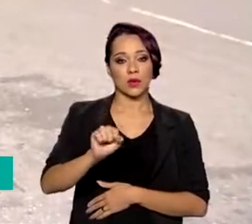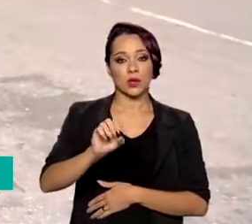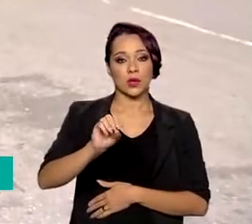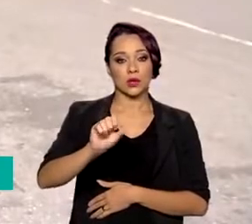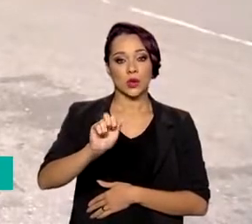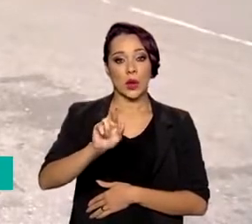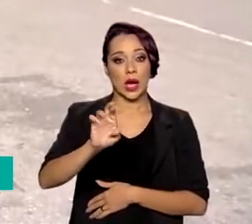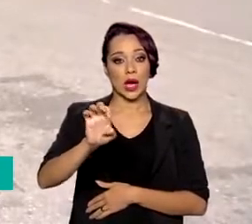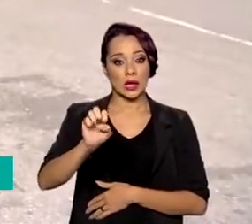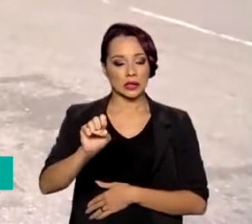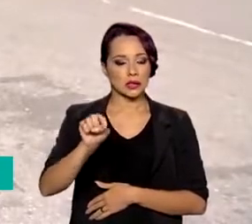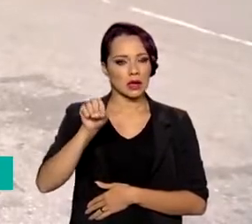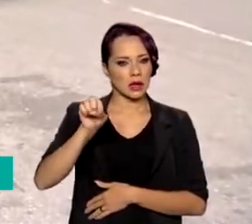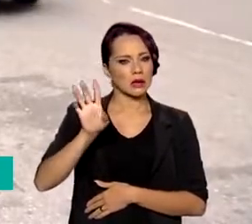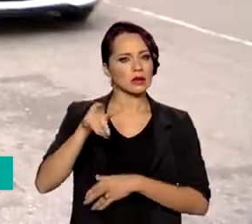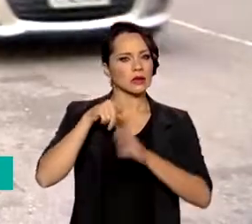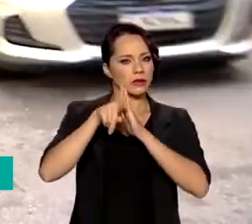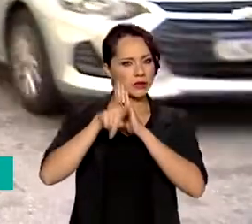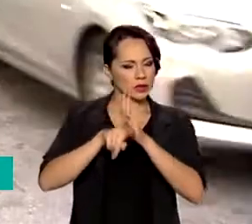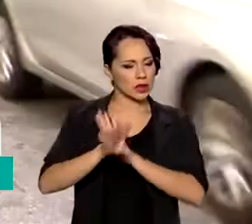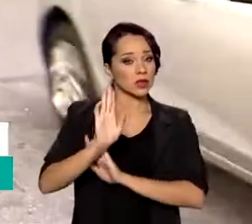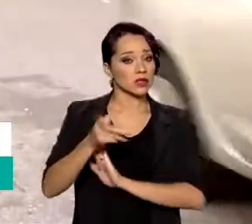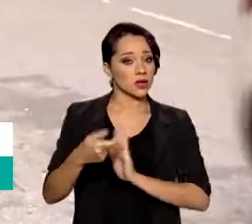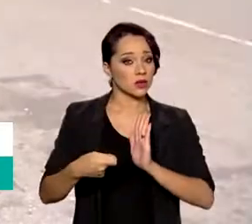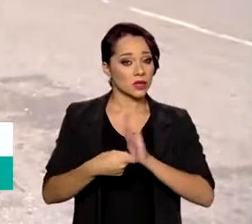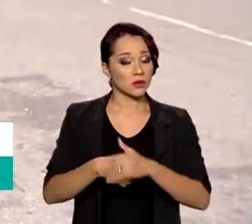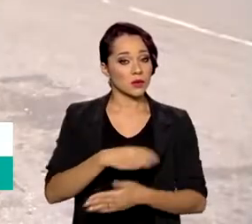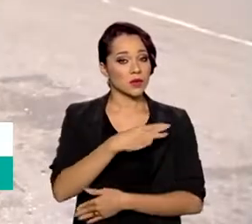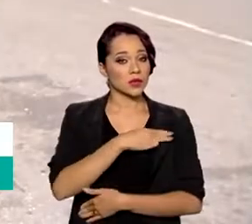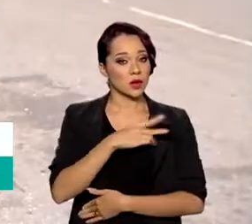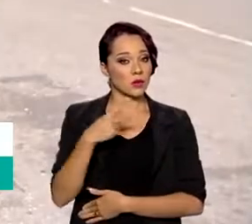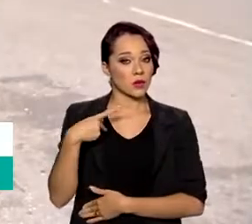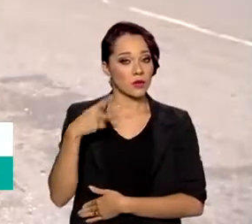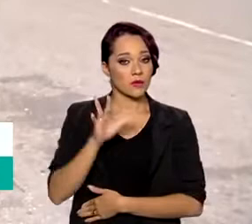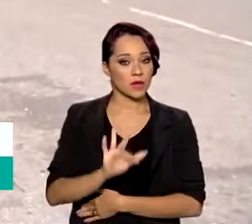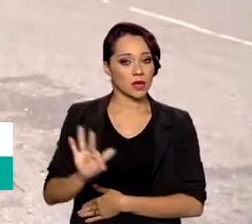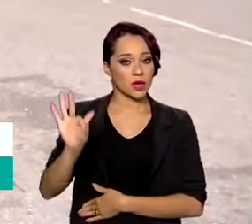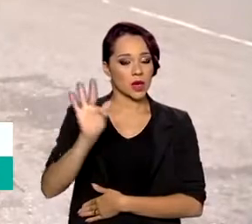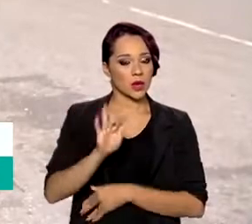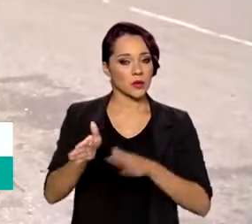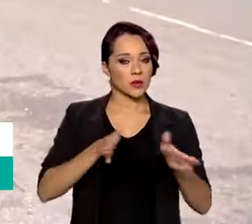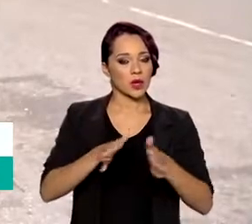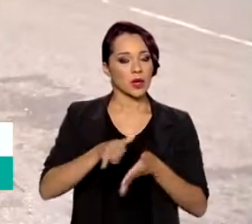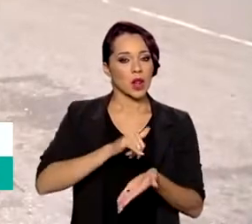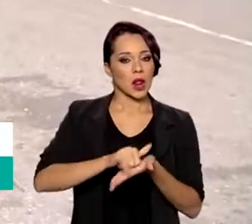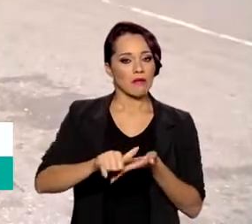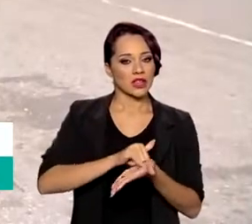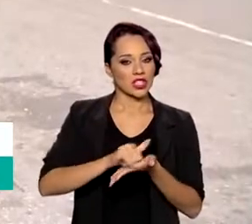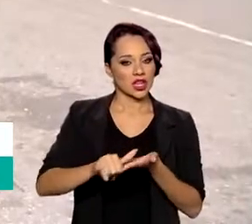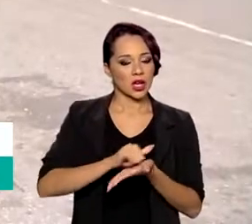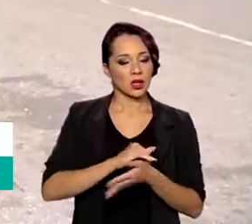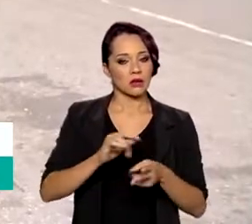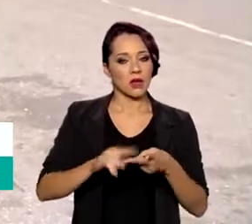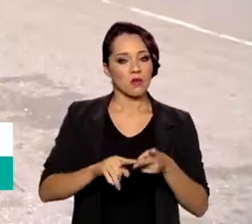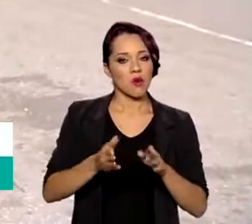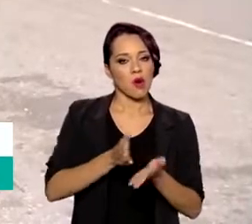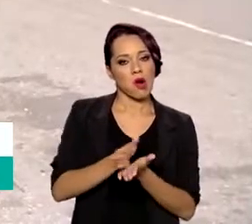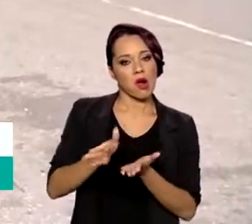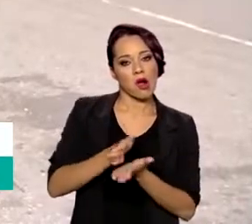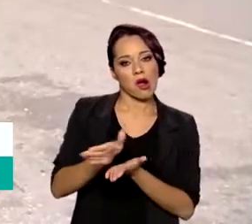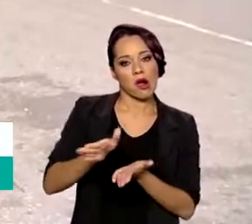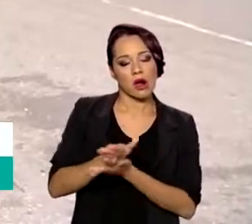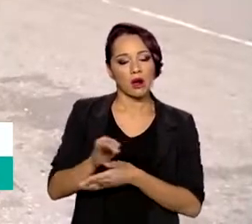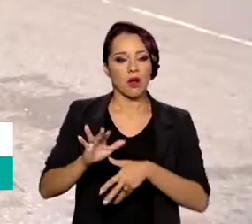ele que já foi investigado e já foi denunciado pelo Ministério Público Federal durante a Lava Jato por corrupção e lavagem de dinheiro, chegou a